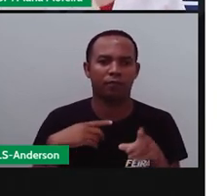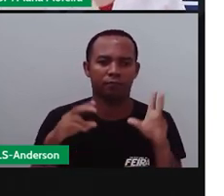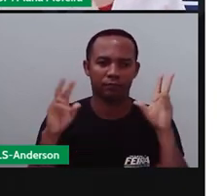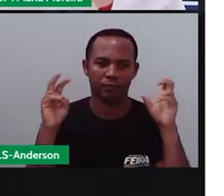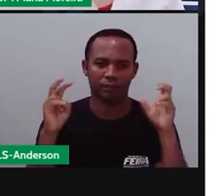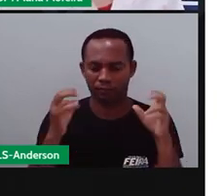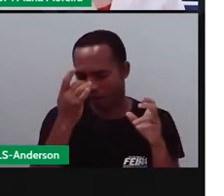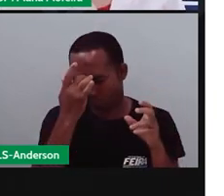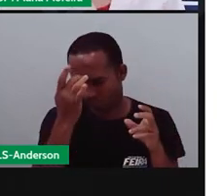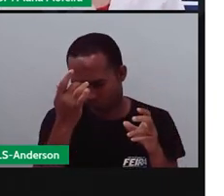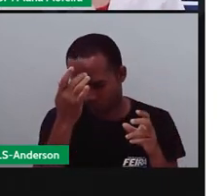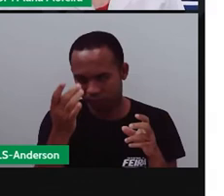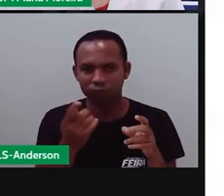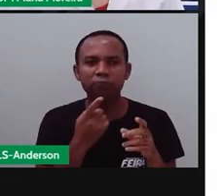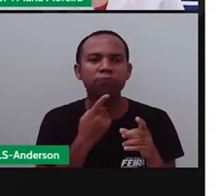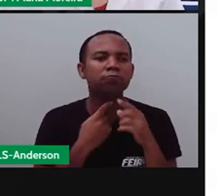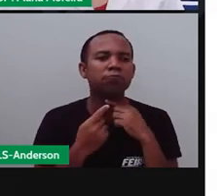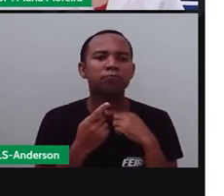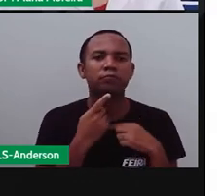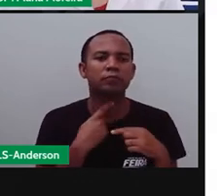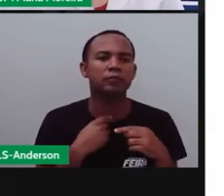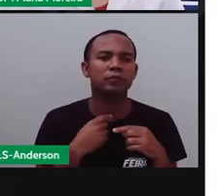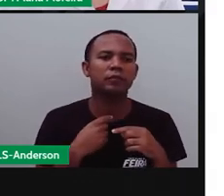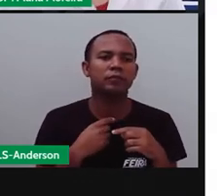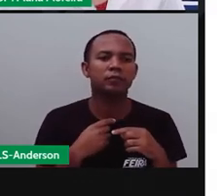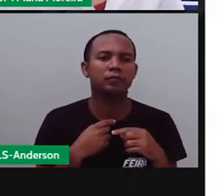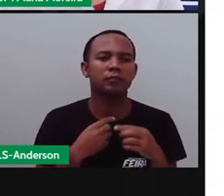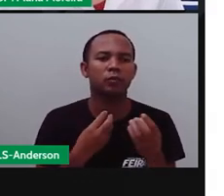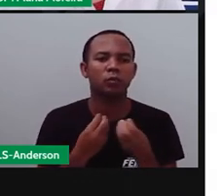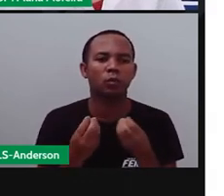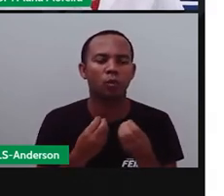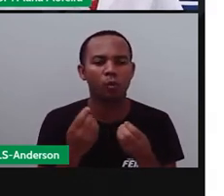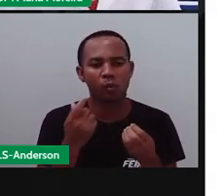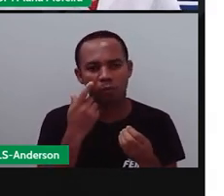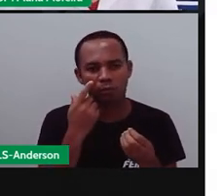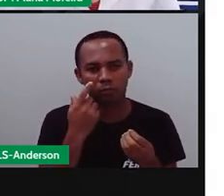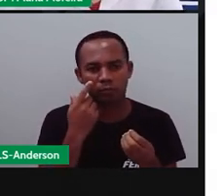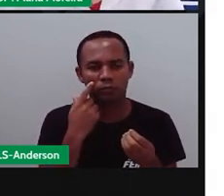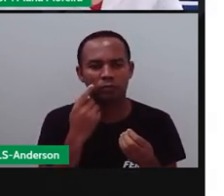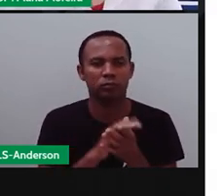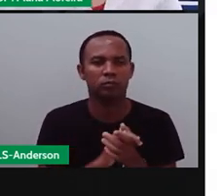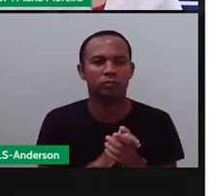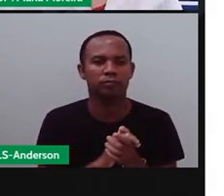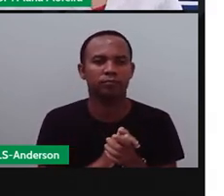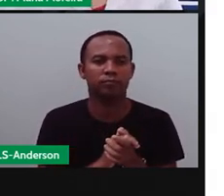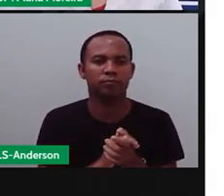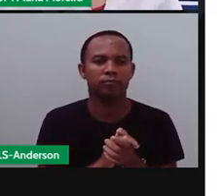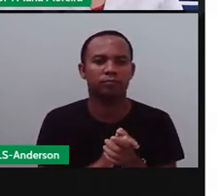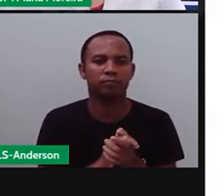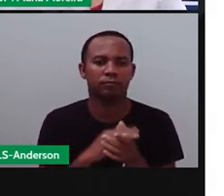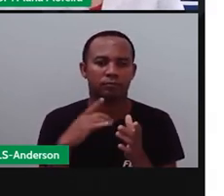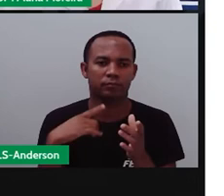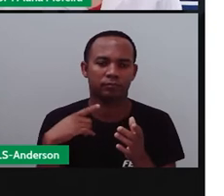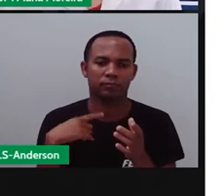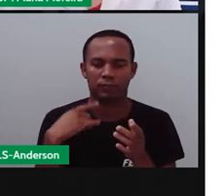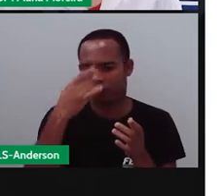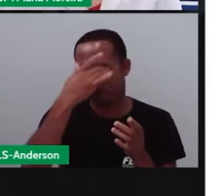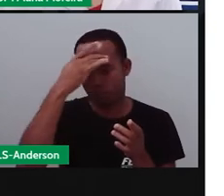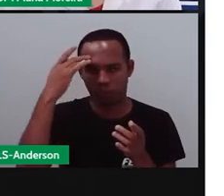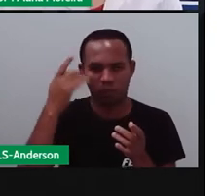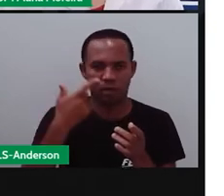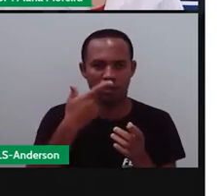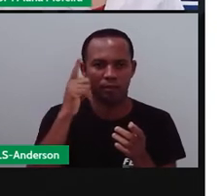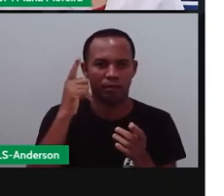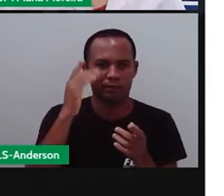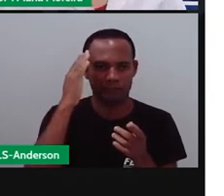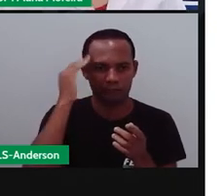Então, se vocês tiverem aí o desejo de escrever um livro de receitas, né? Toda receita precisa ter um título lá para outra pessoa que pegar saber